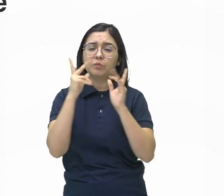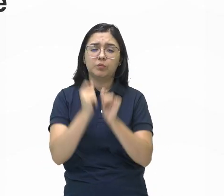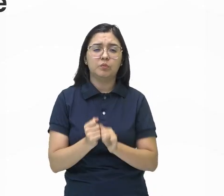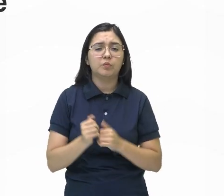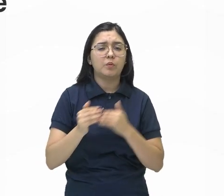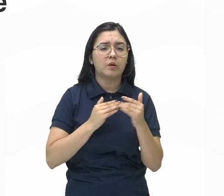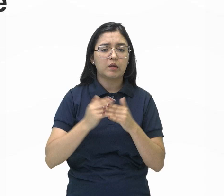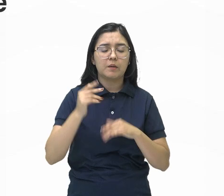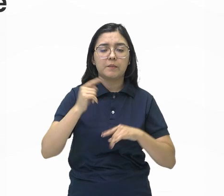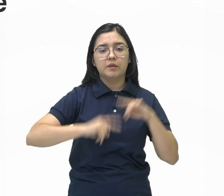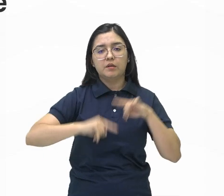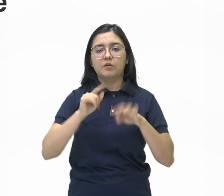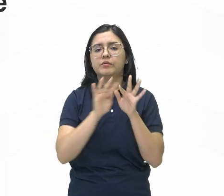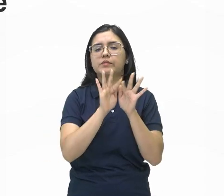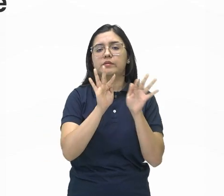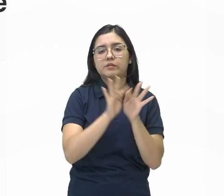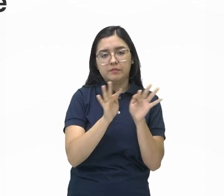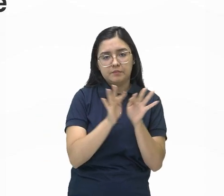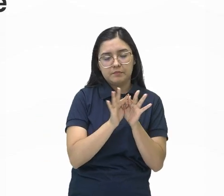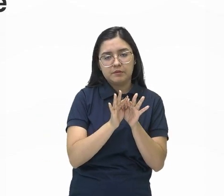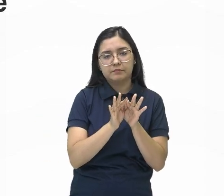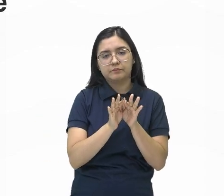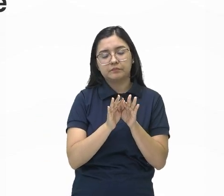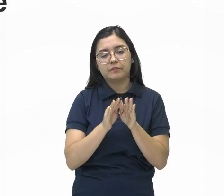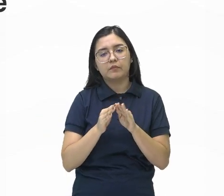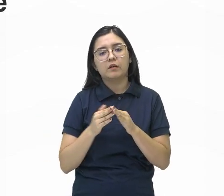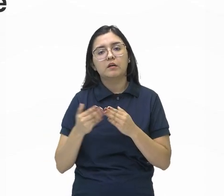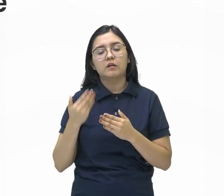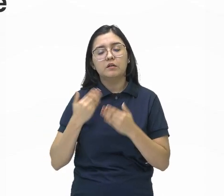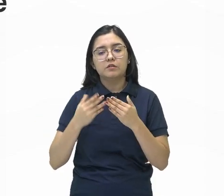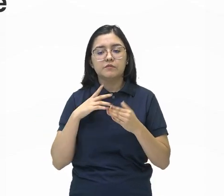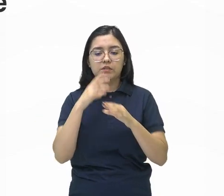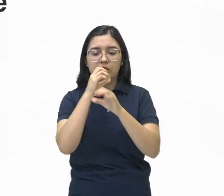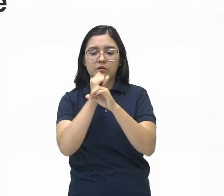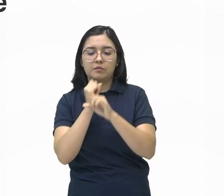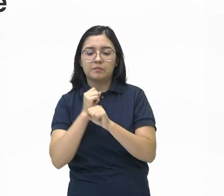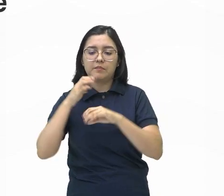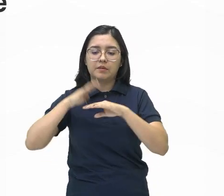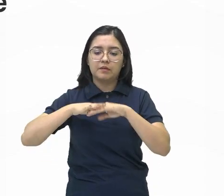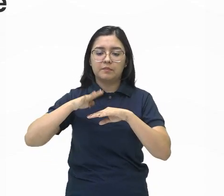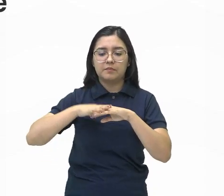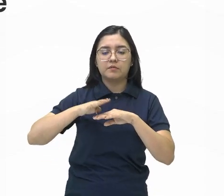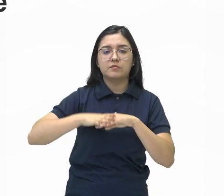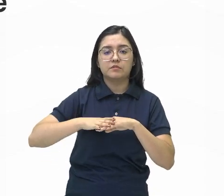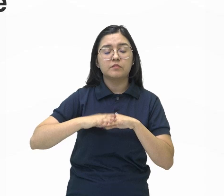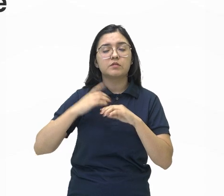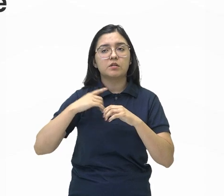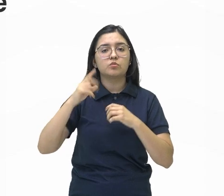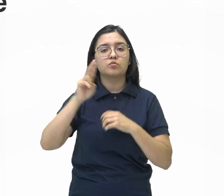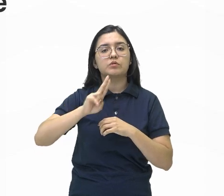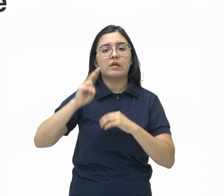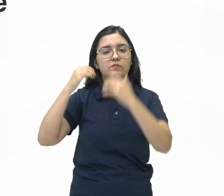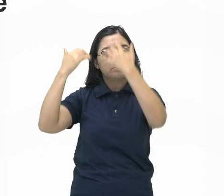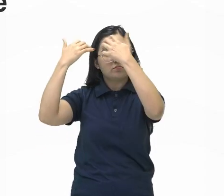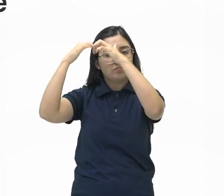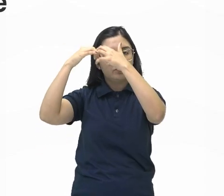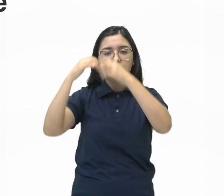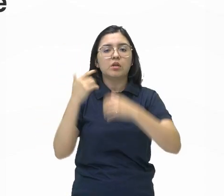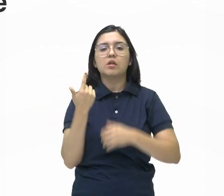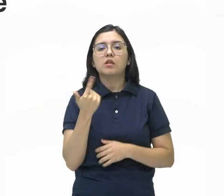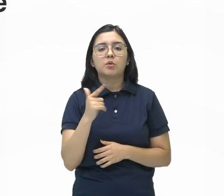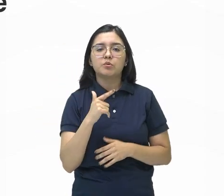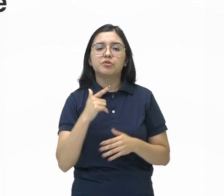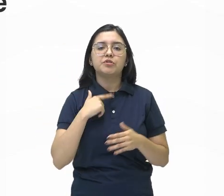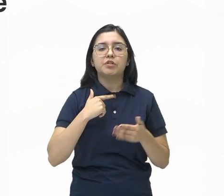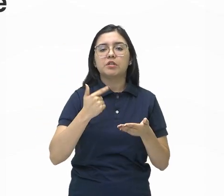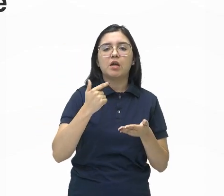objeto simples, né? Antes de você fazer um cálculo matemático, você fazia pela sua cabeça. Não tinha calculadora.